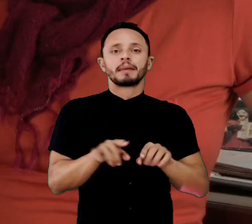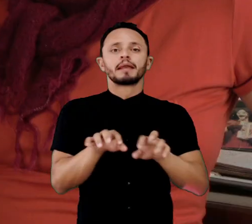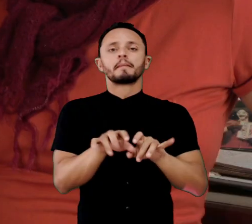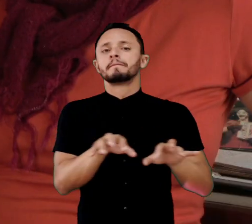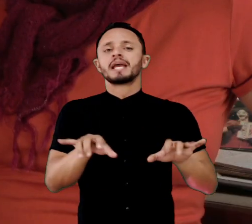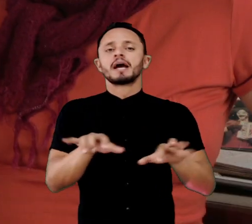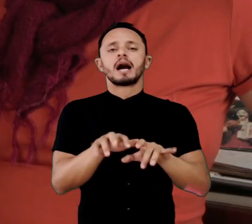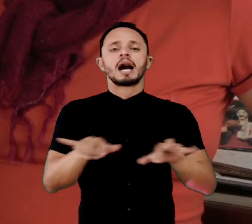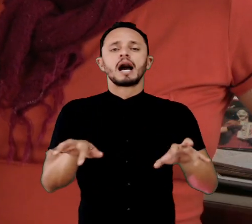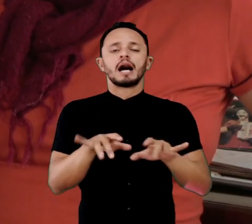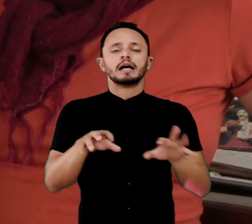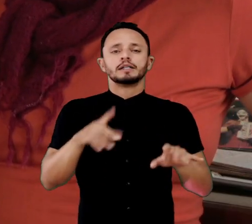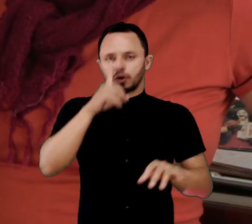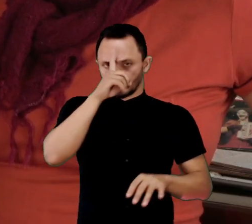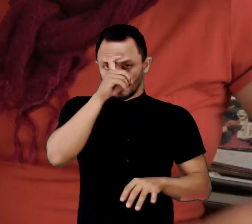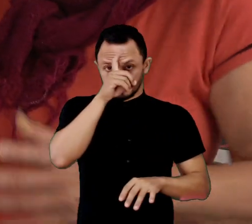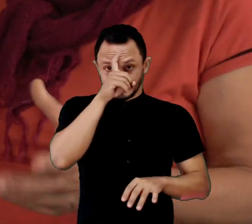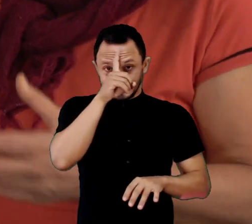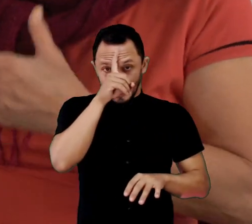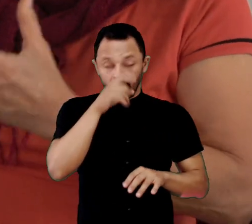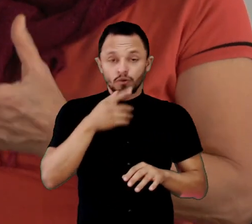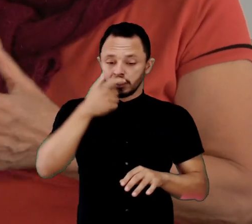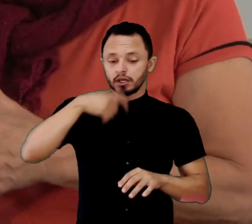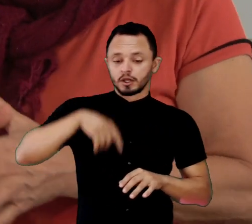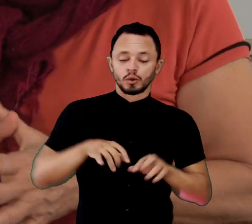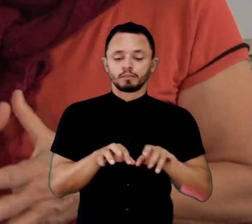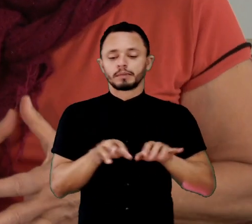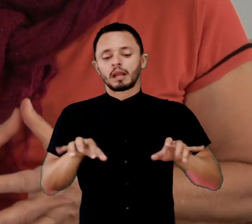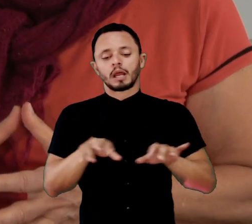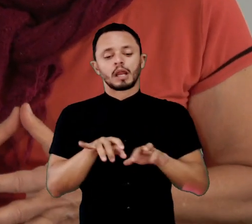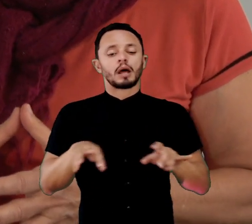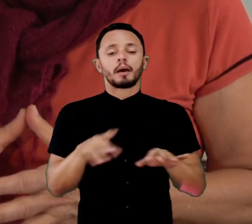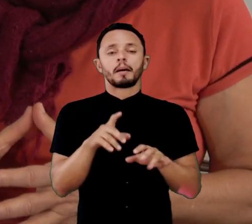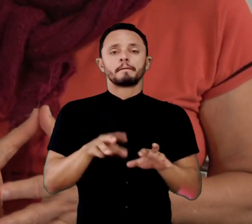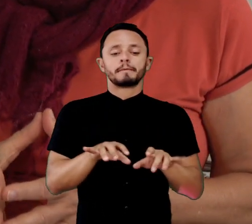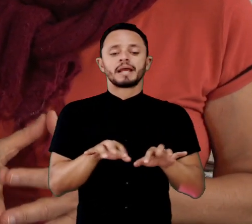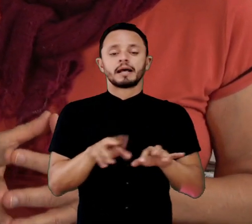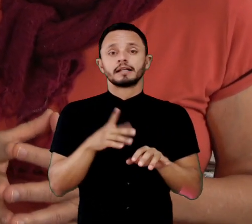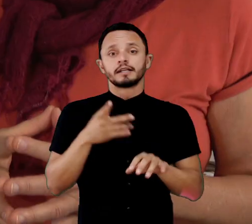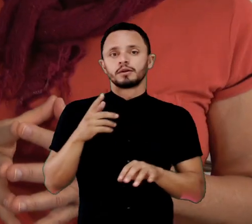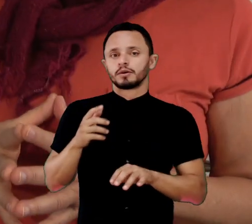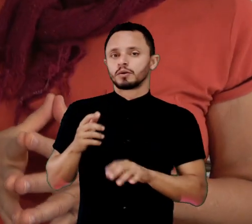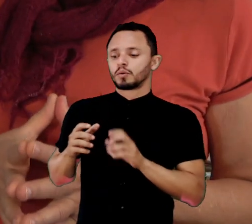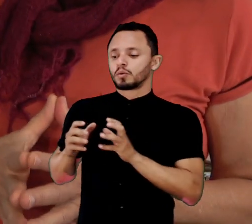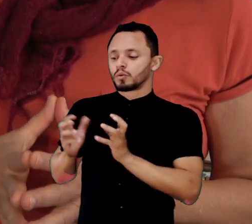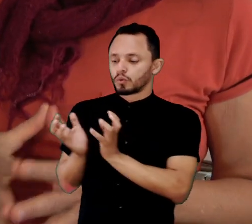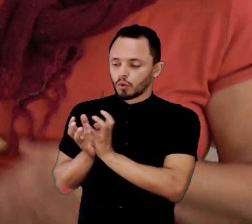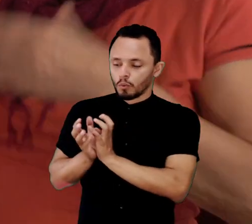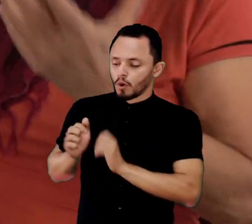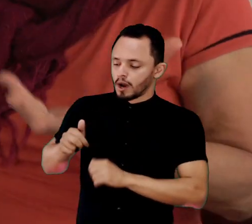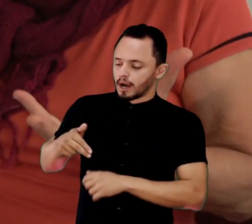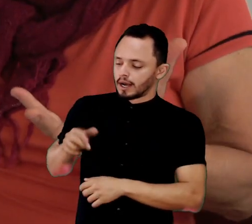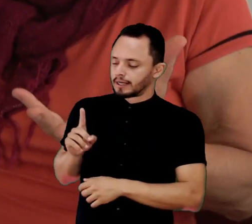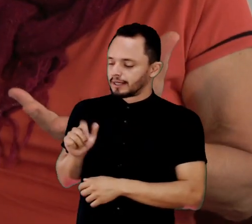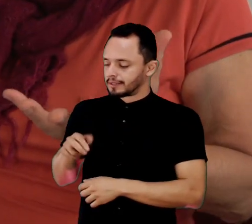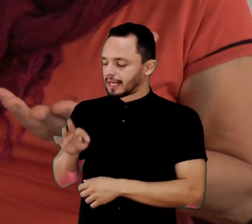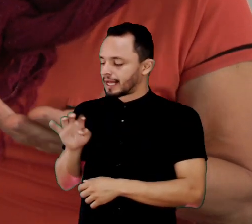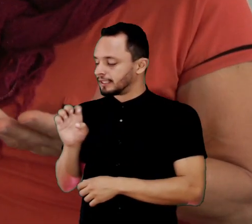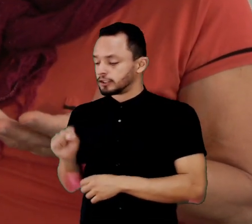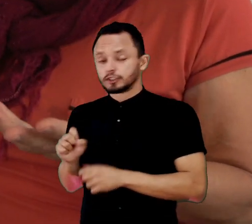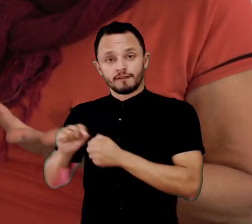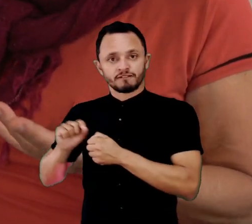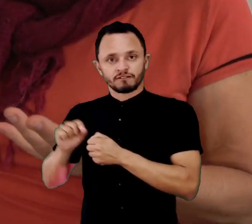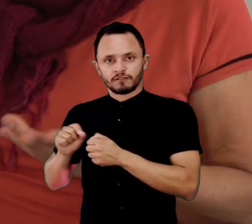no Hospital, né, que eu toco piano e o Andante fez esse projeto. E tem o Observatório